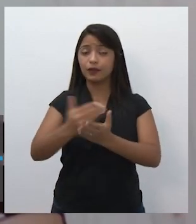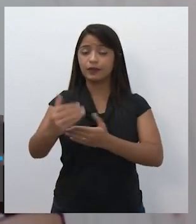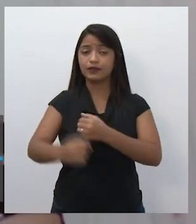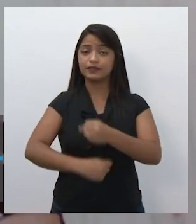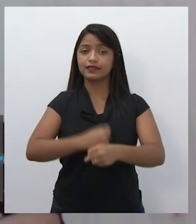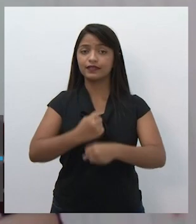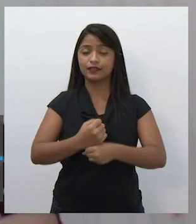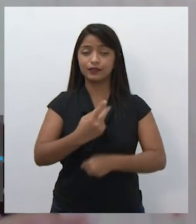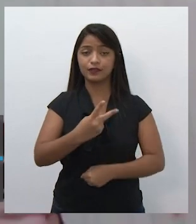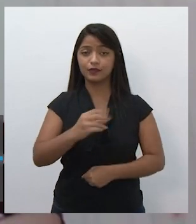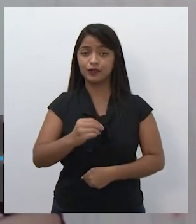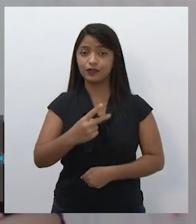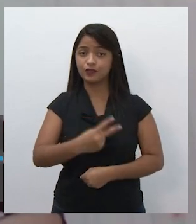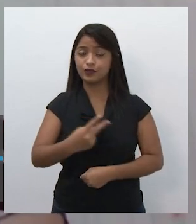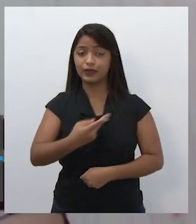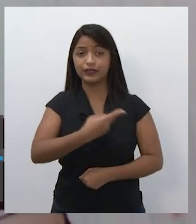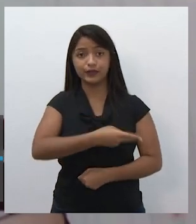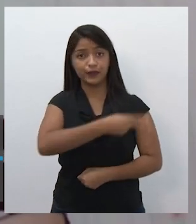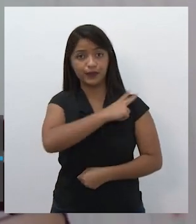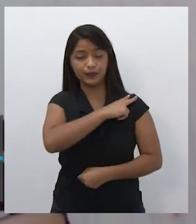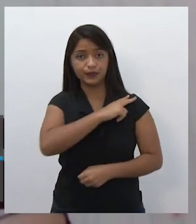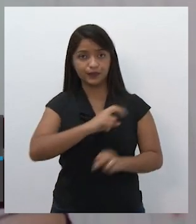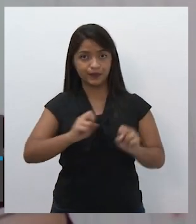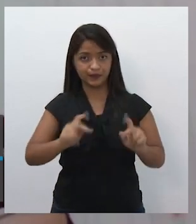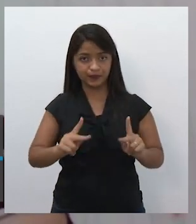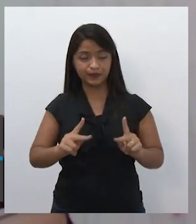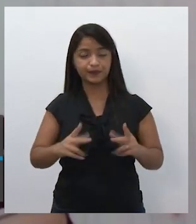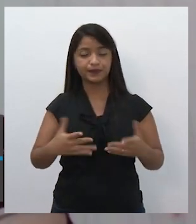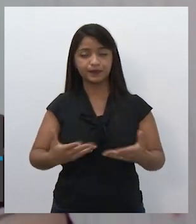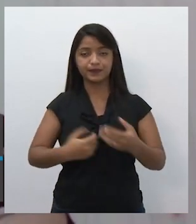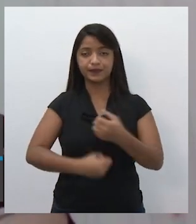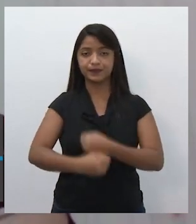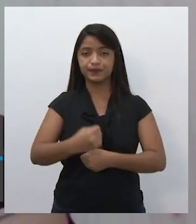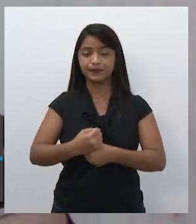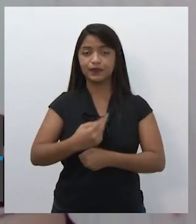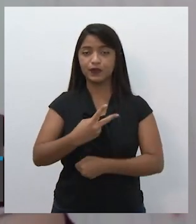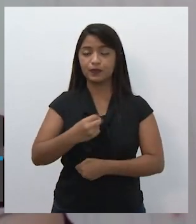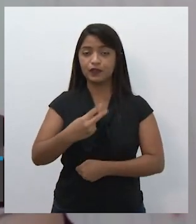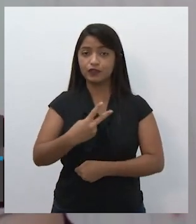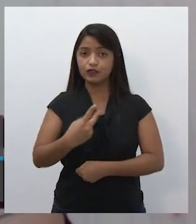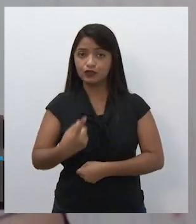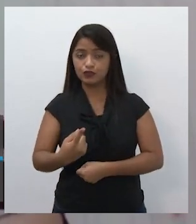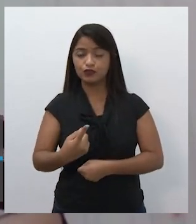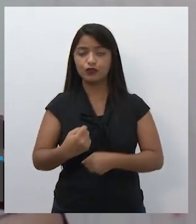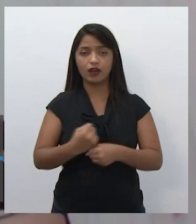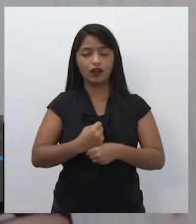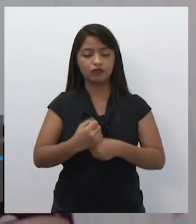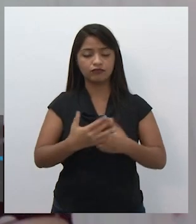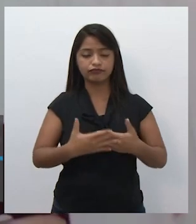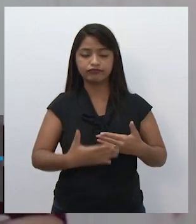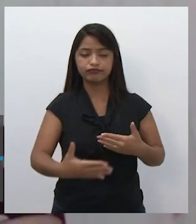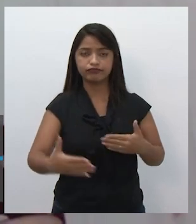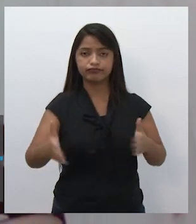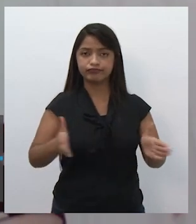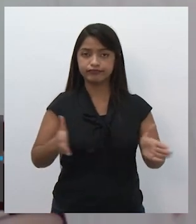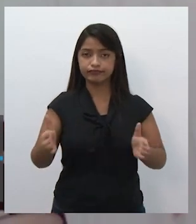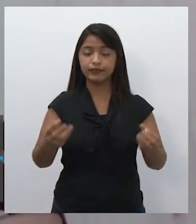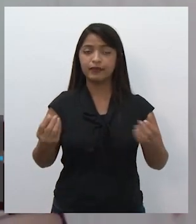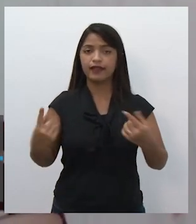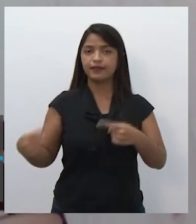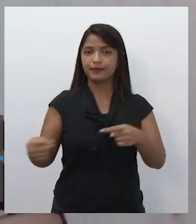2022. Então, teremos 2021 aí o ano todo para debatermos muito sobre esse assunto,